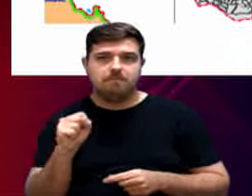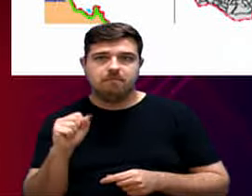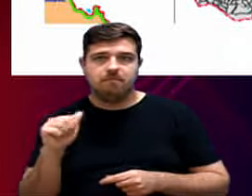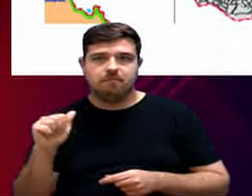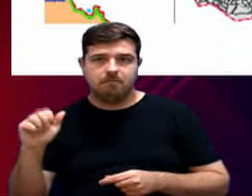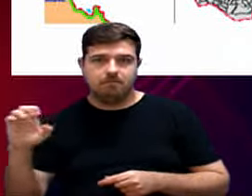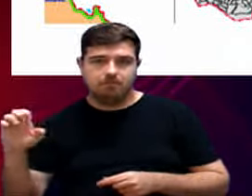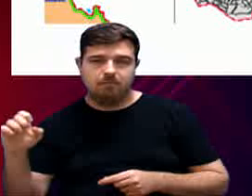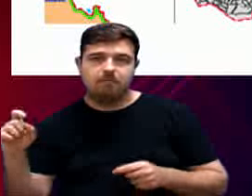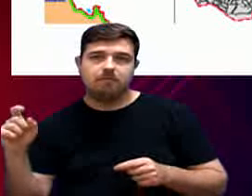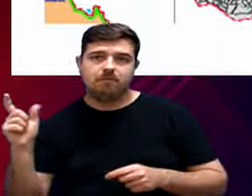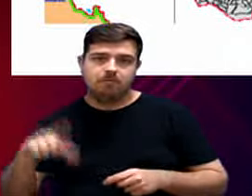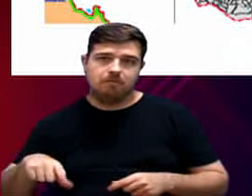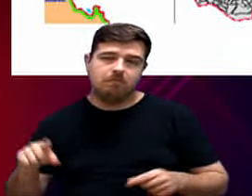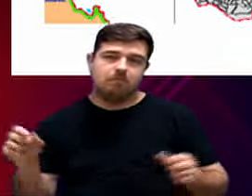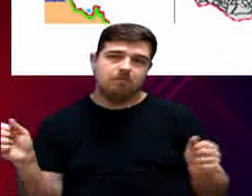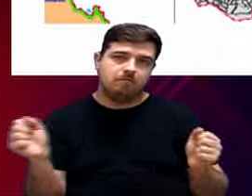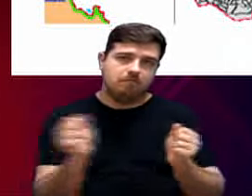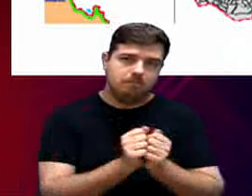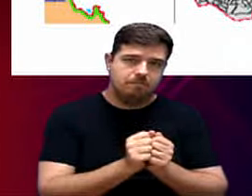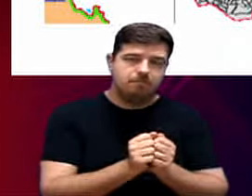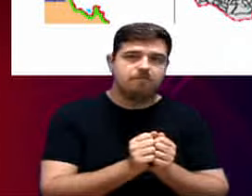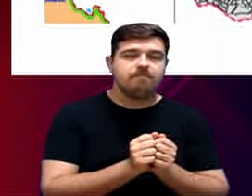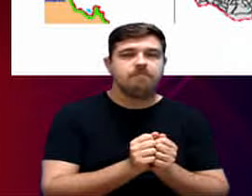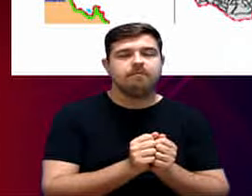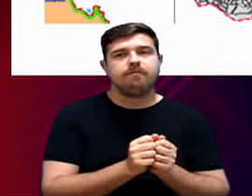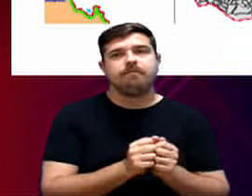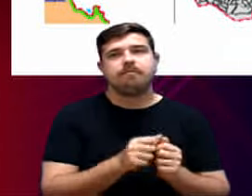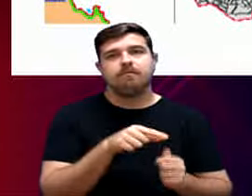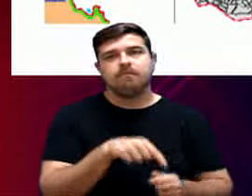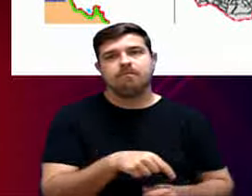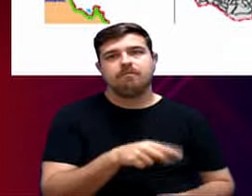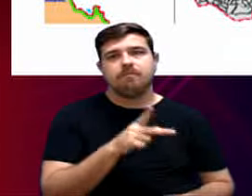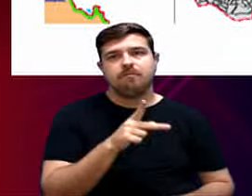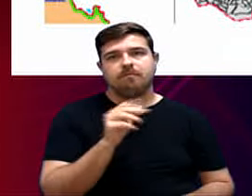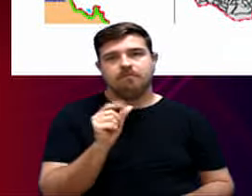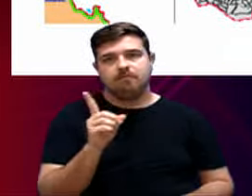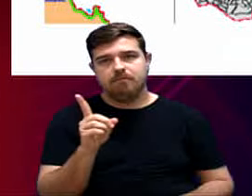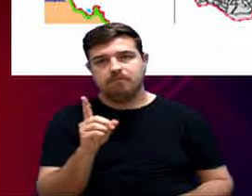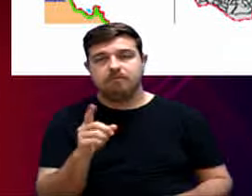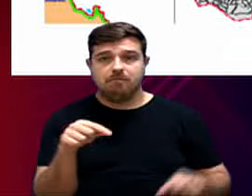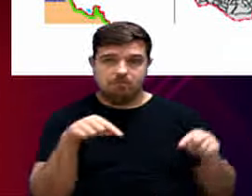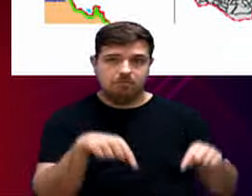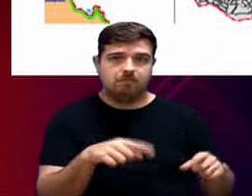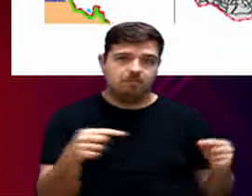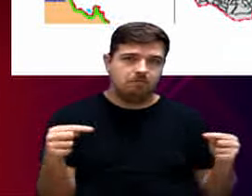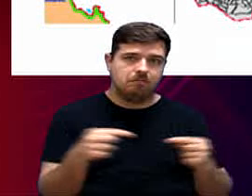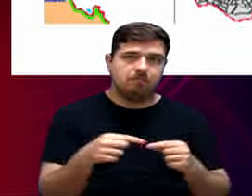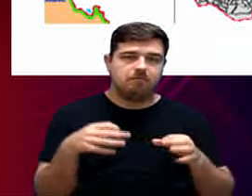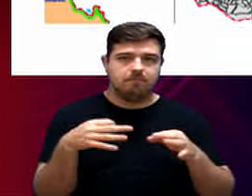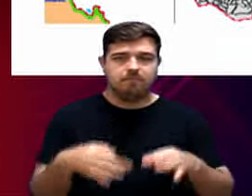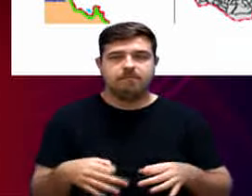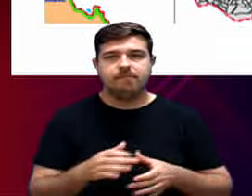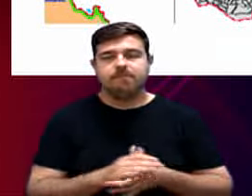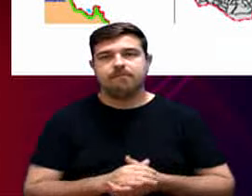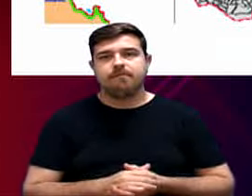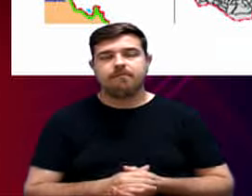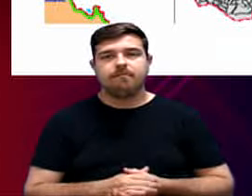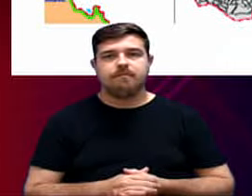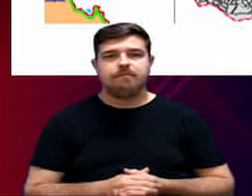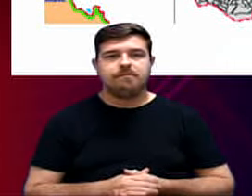diretor de macrodrenagem do saio como eh subsídio principal para essas para essas áreas para